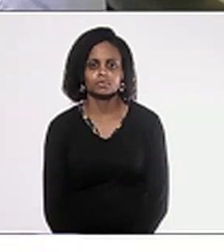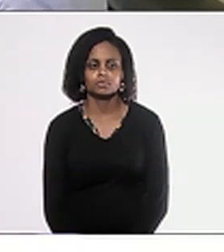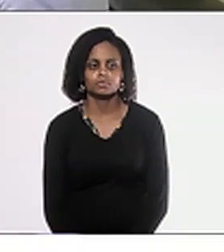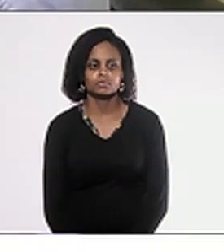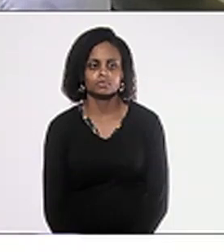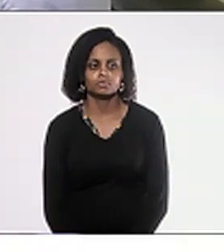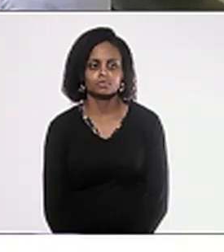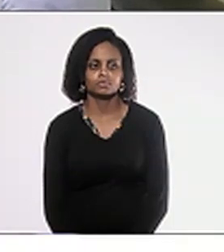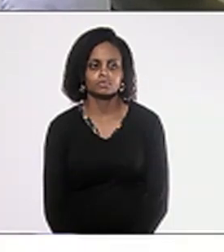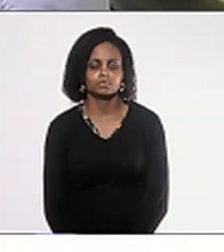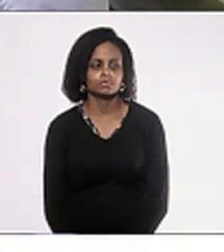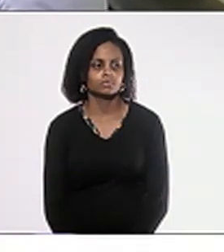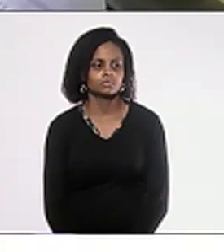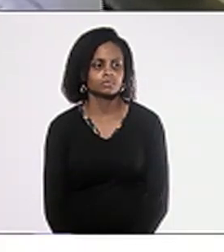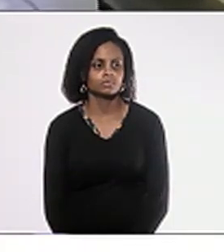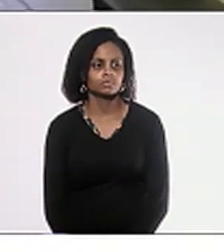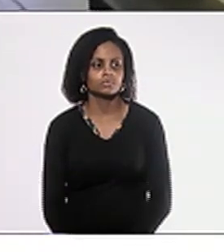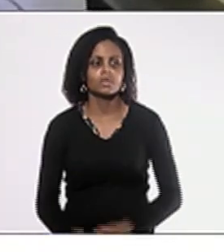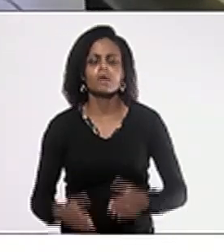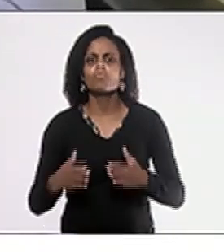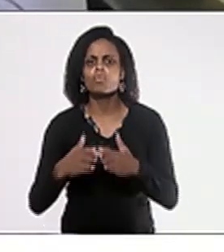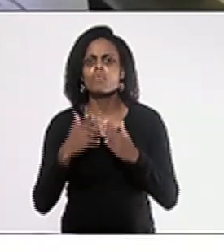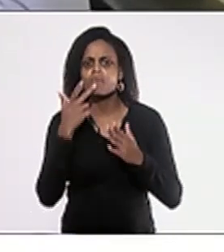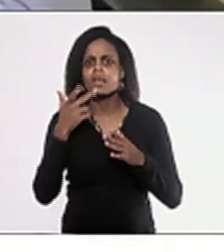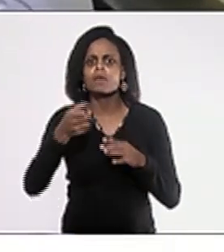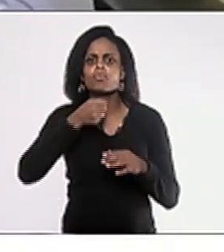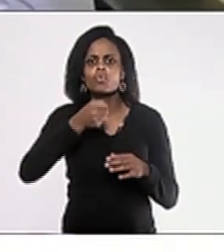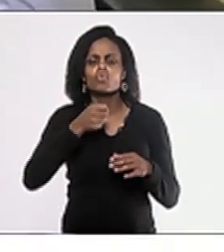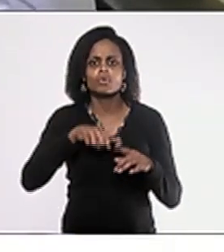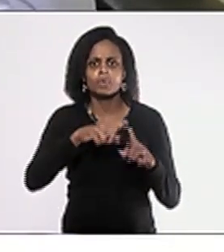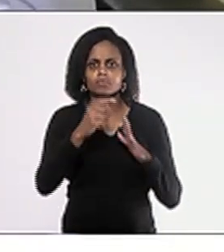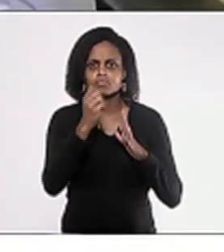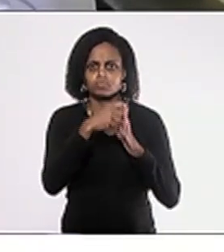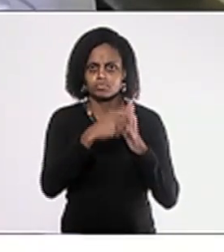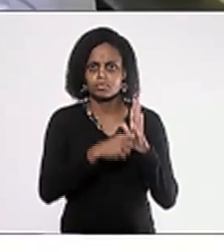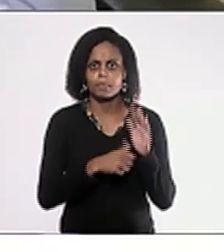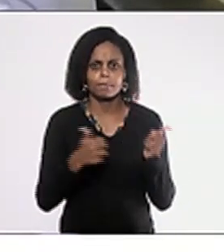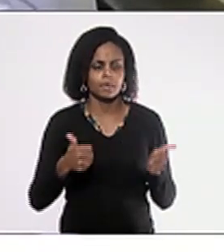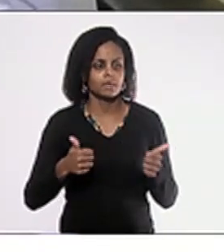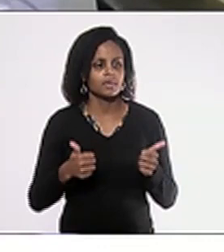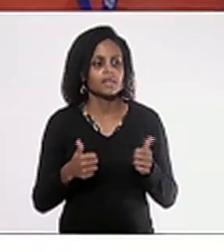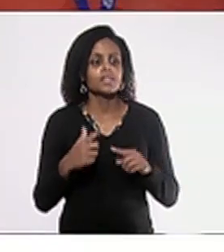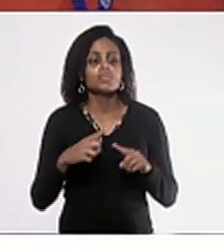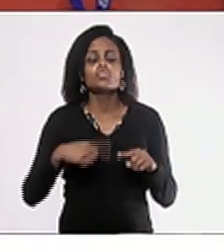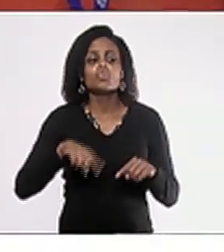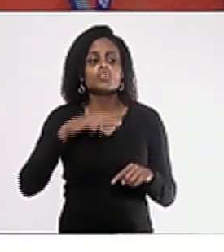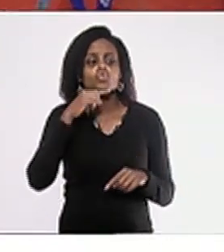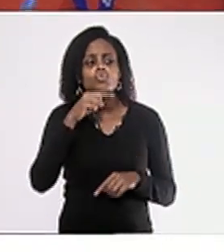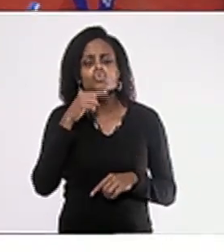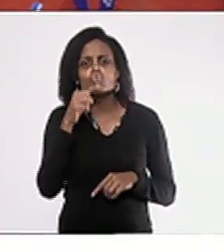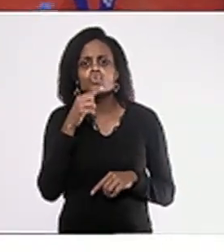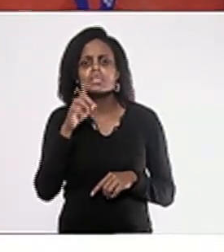Eu peço que fale o microfone para registrar em ata. A gente só está na dúvida se é referente à área de concessão da Zona